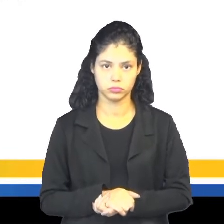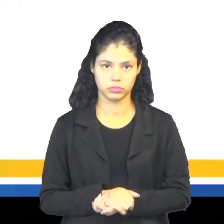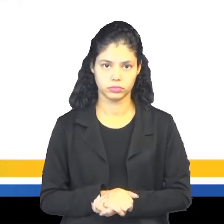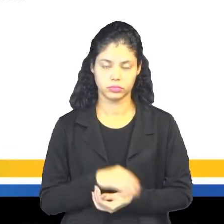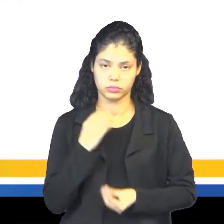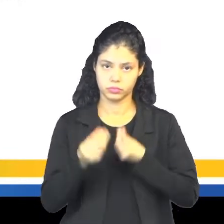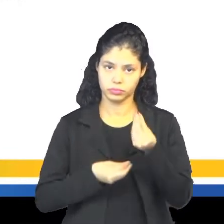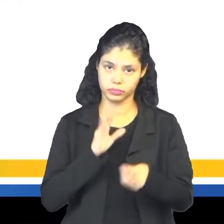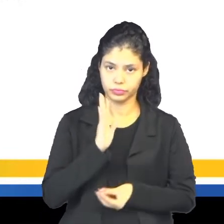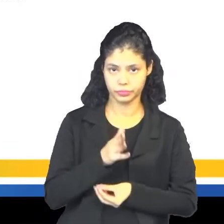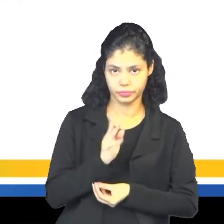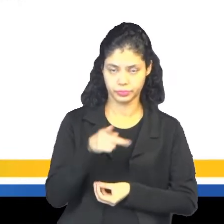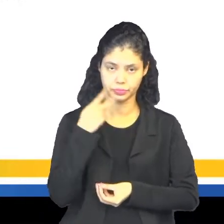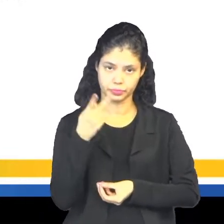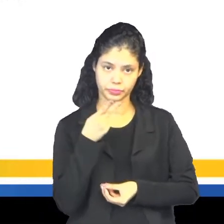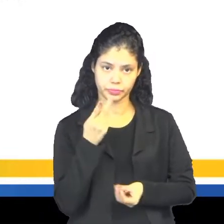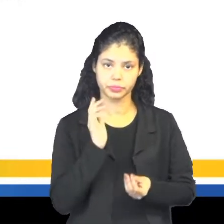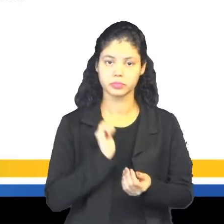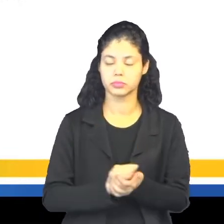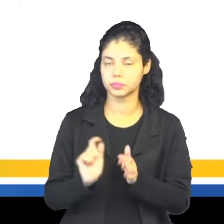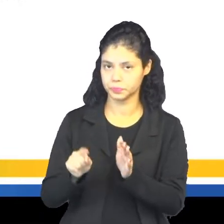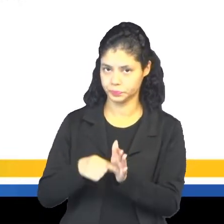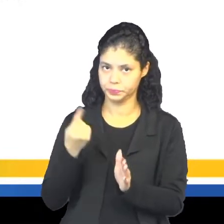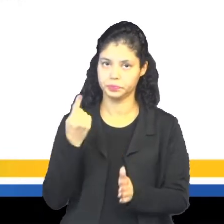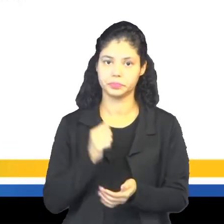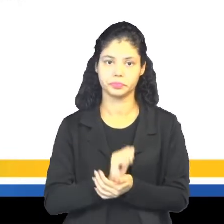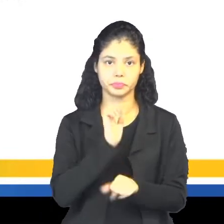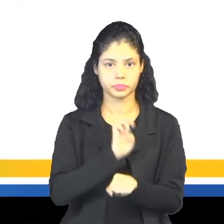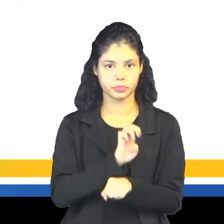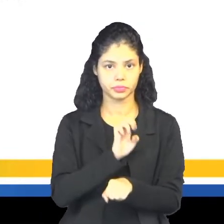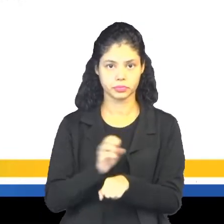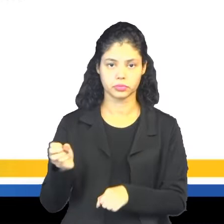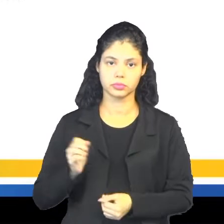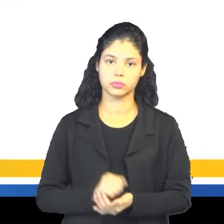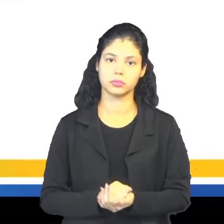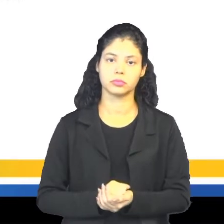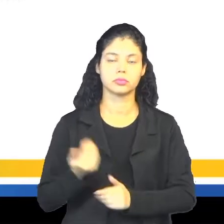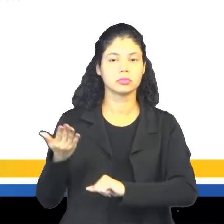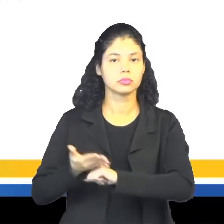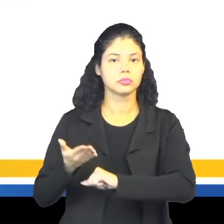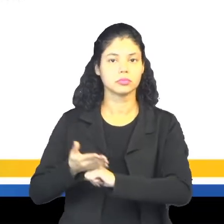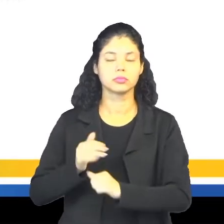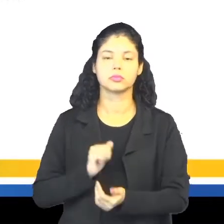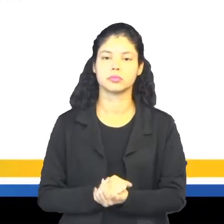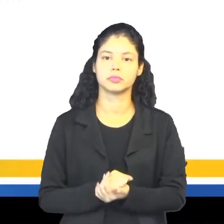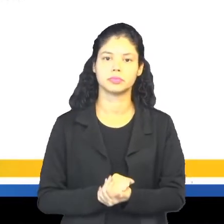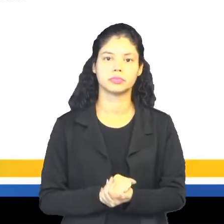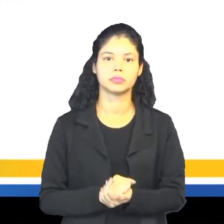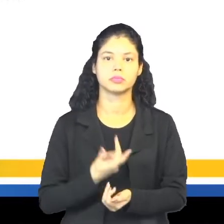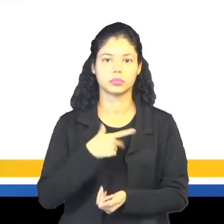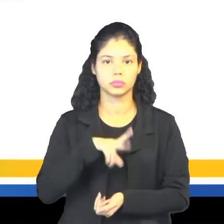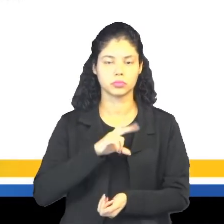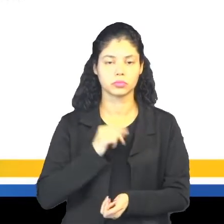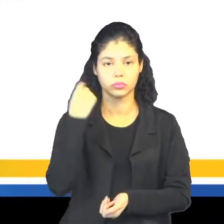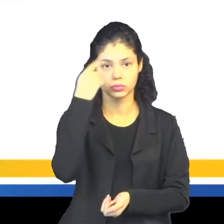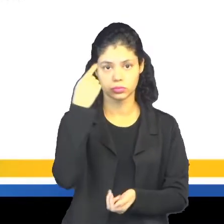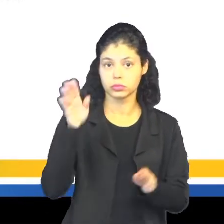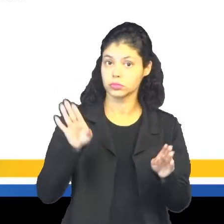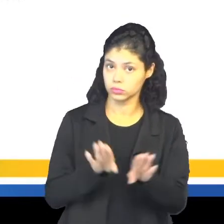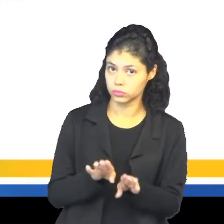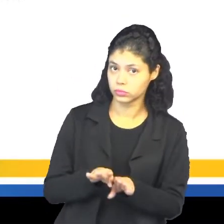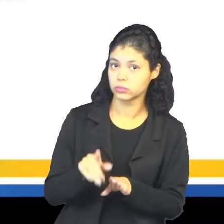Como a gente já citou, né, os primeiros estados modernos, né, foram Portugal e Espanha, né, e a gente